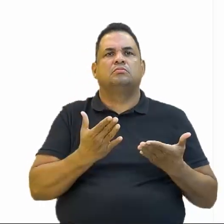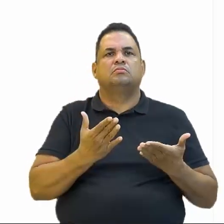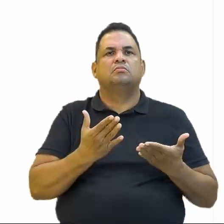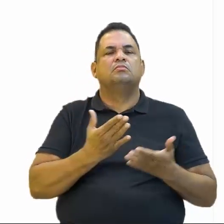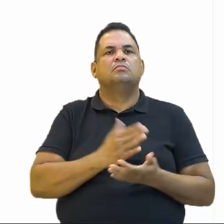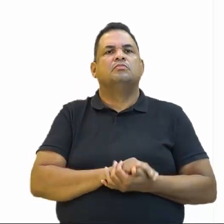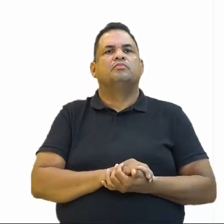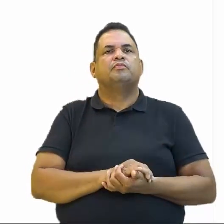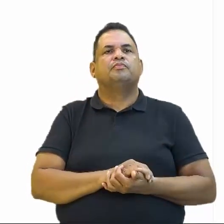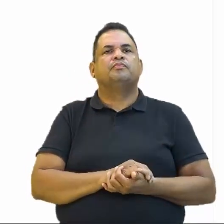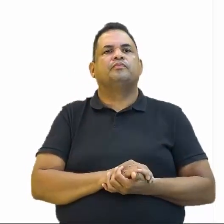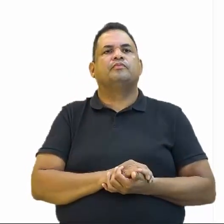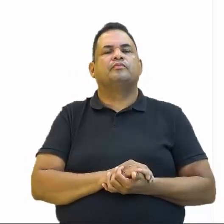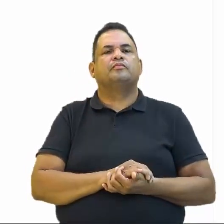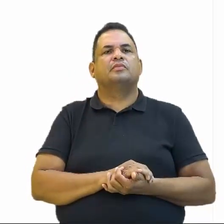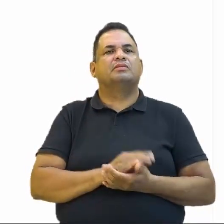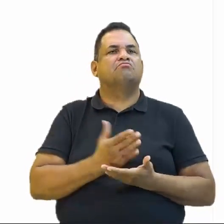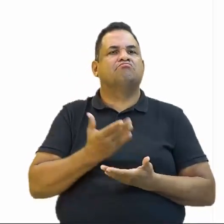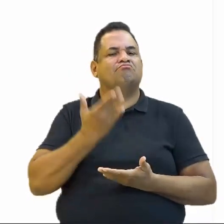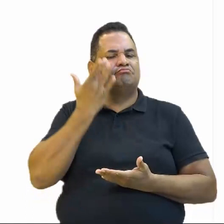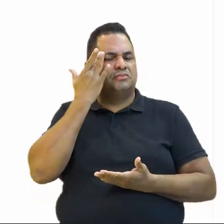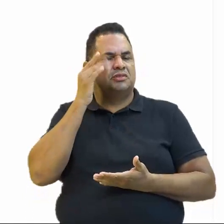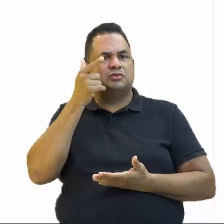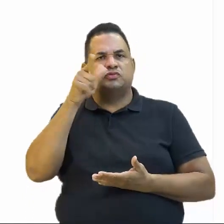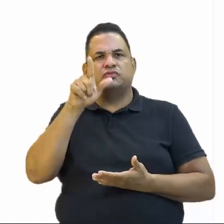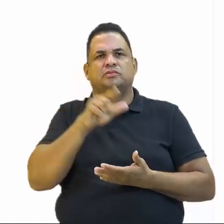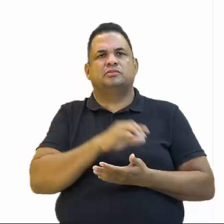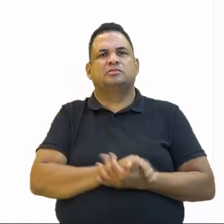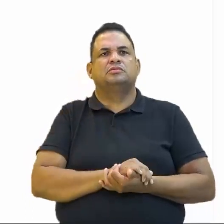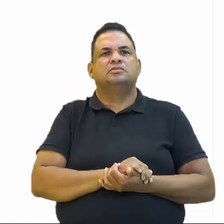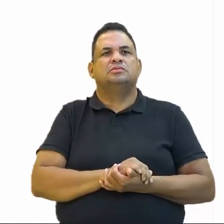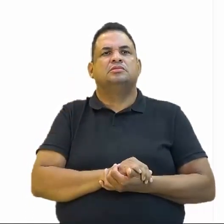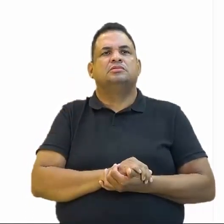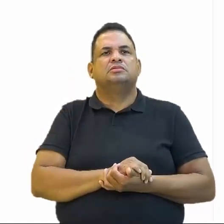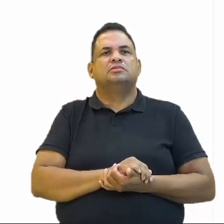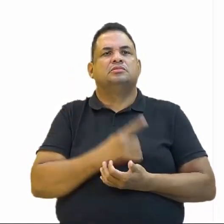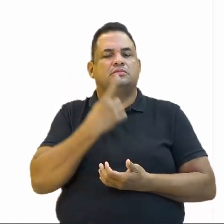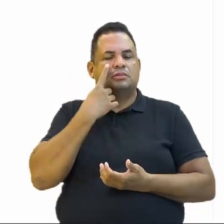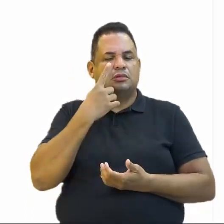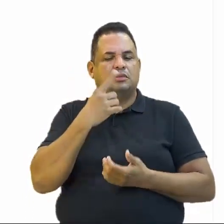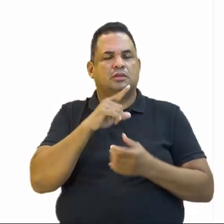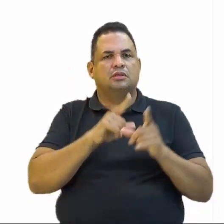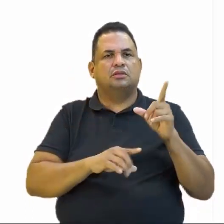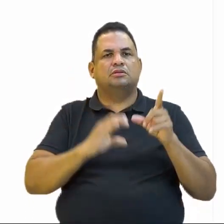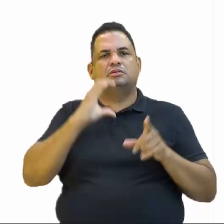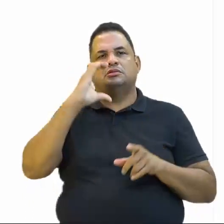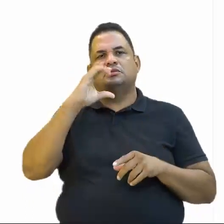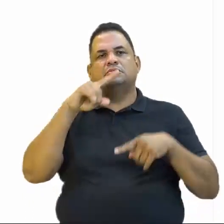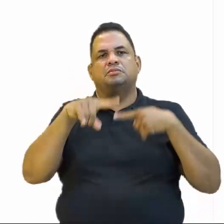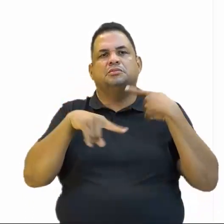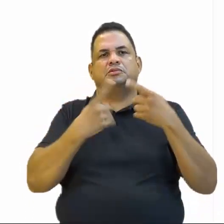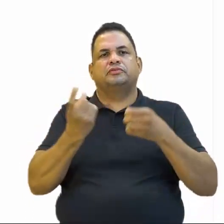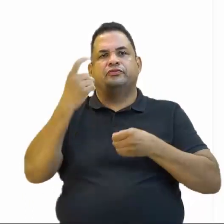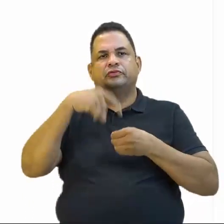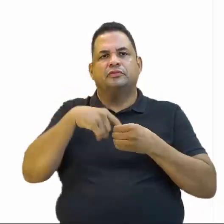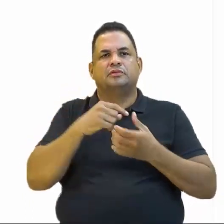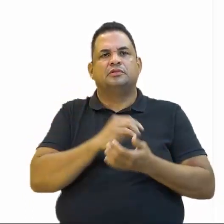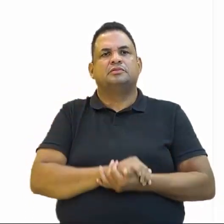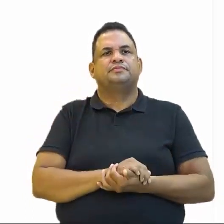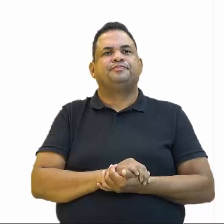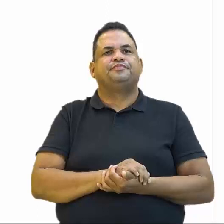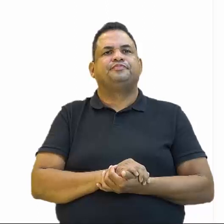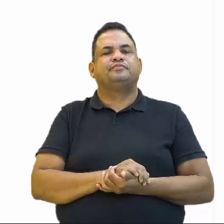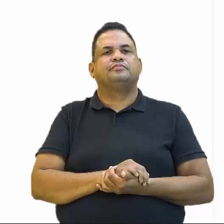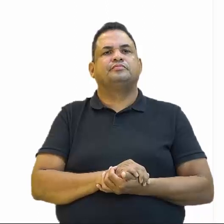sal, mas eu não tenho certeza dos outros dois. Eu vou olhar a letra C primeiro, depois eu volto aqui. Tranquilo, vamos na letra C.